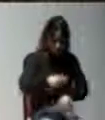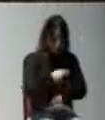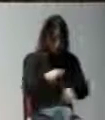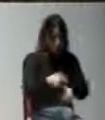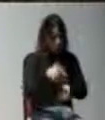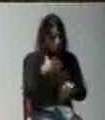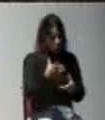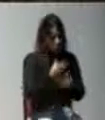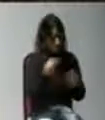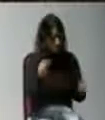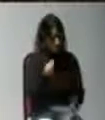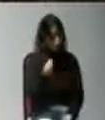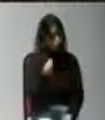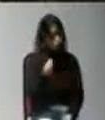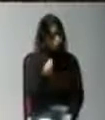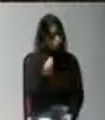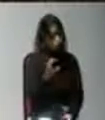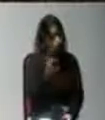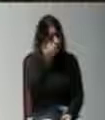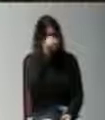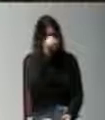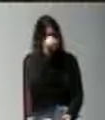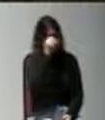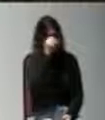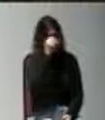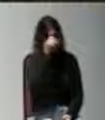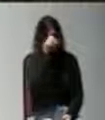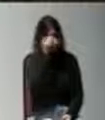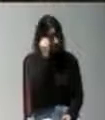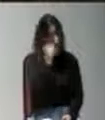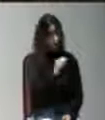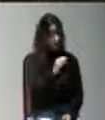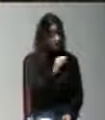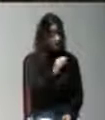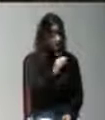louco, estão acontecendo. Ela escreveu.